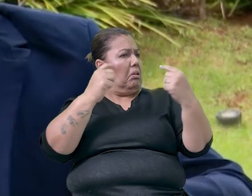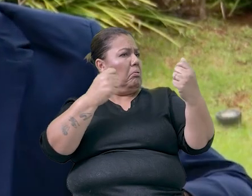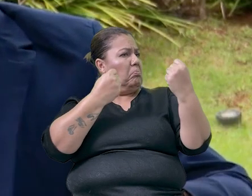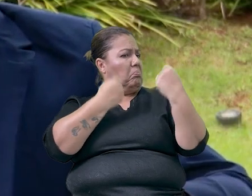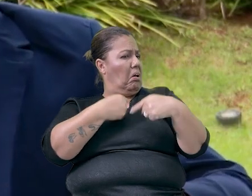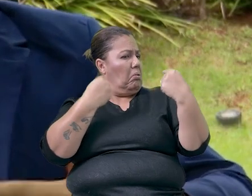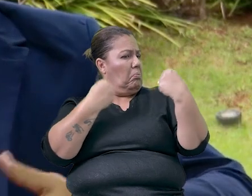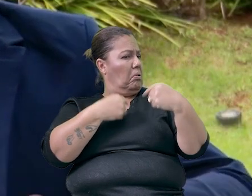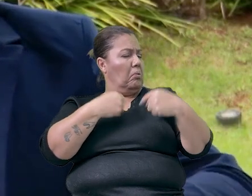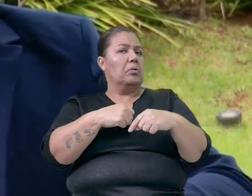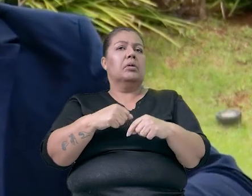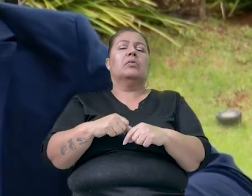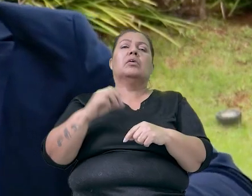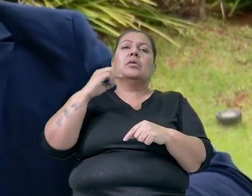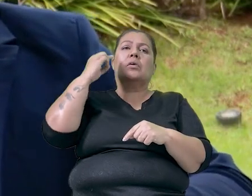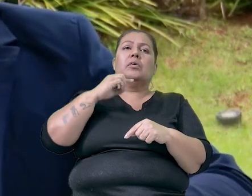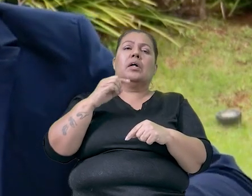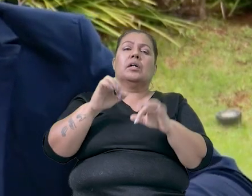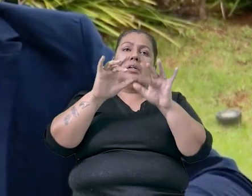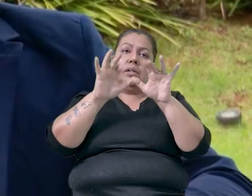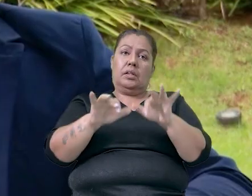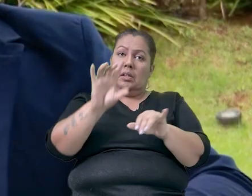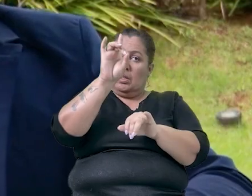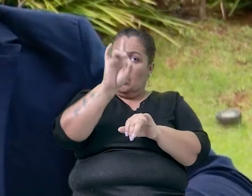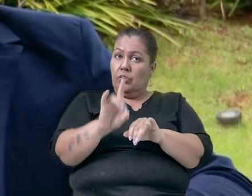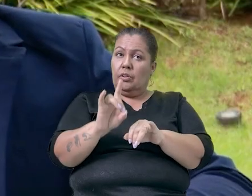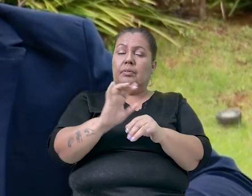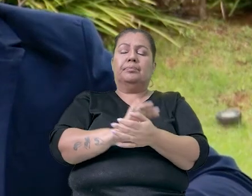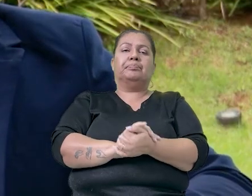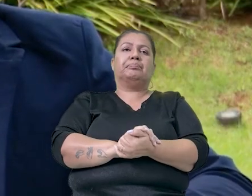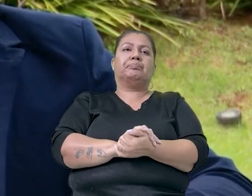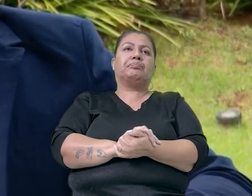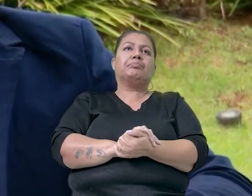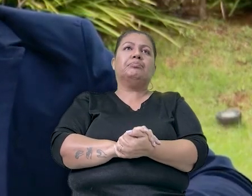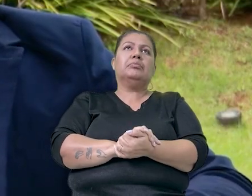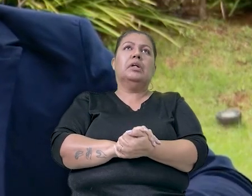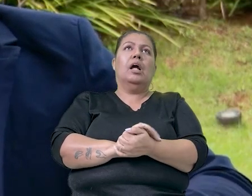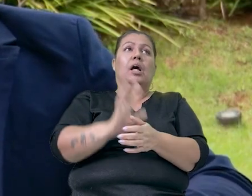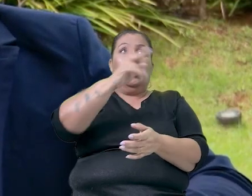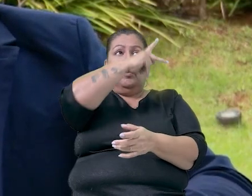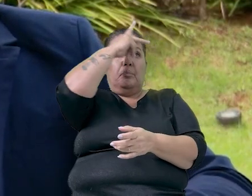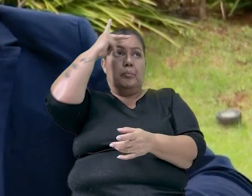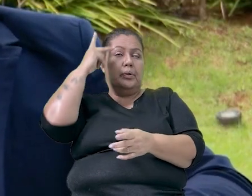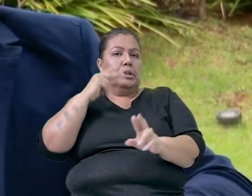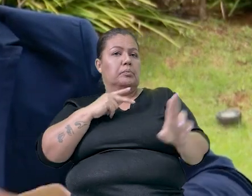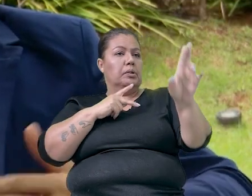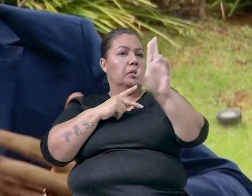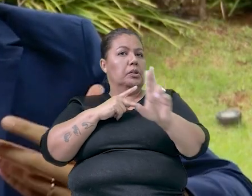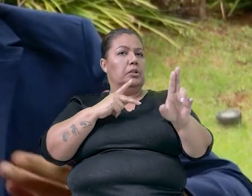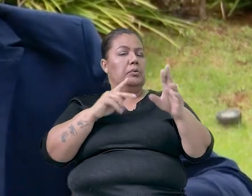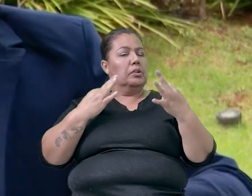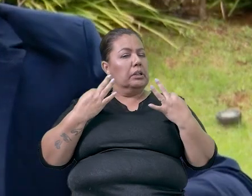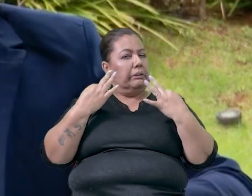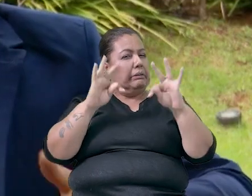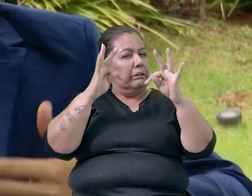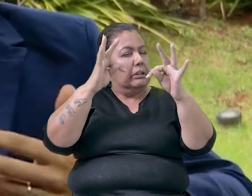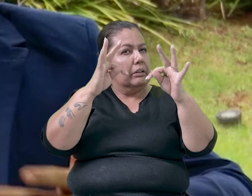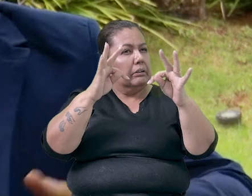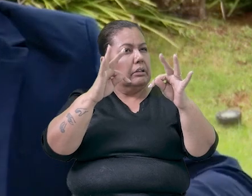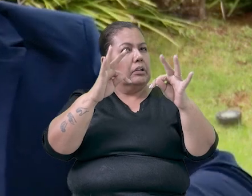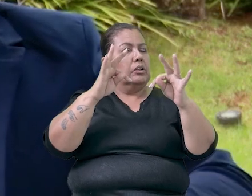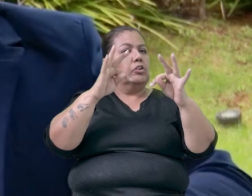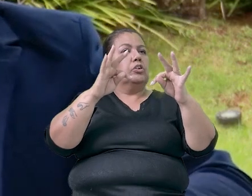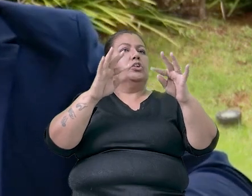direito digital, Saulo Michelis. Muitos criminosos se utilizam da tecnologia para perpetrar crimes, para